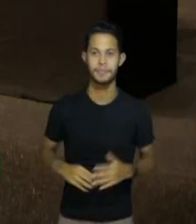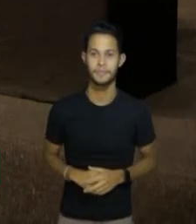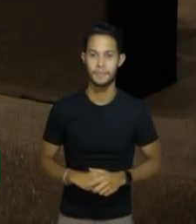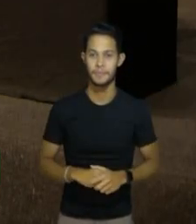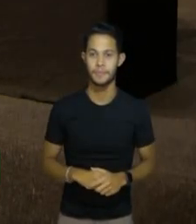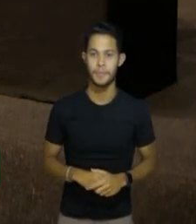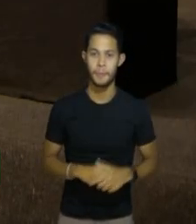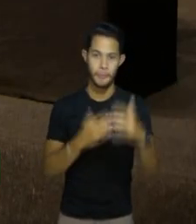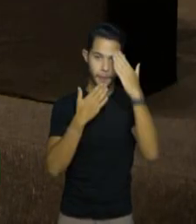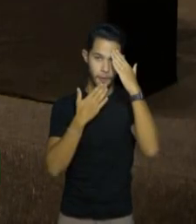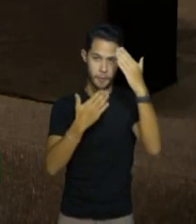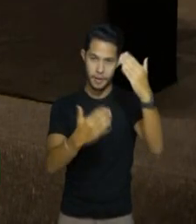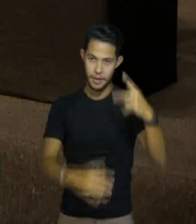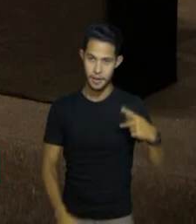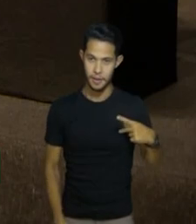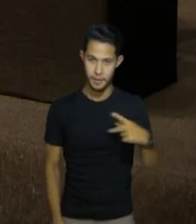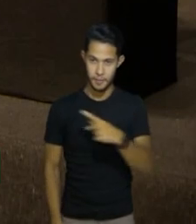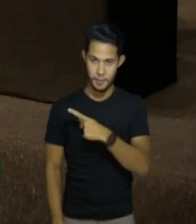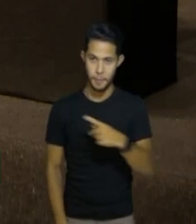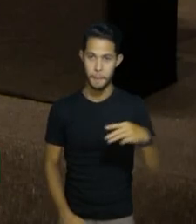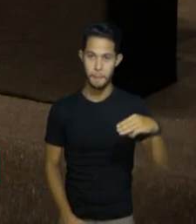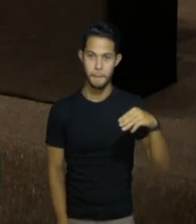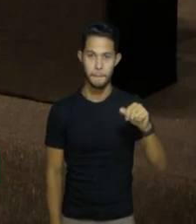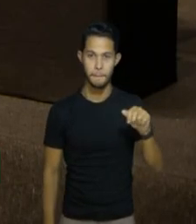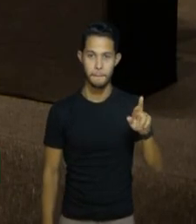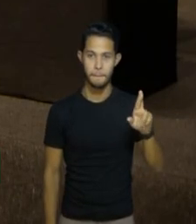Obrigado, pastor Mário.